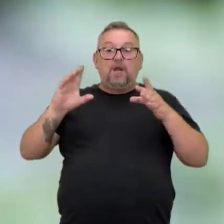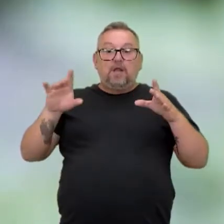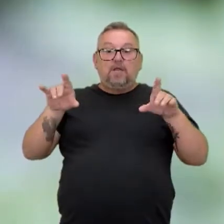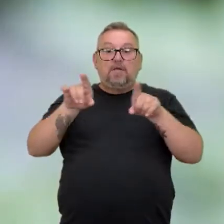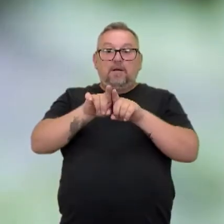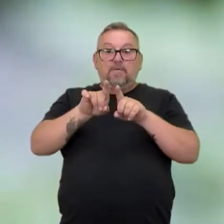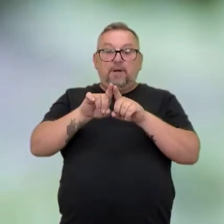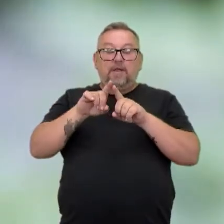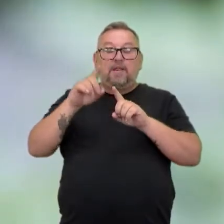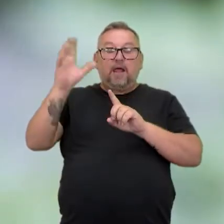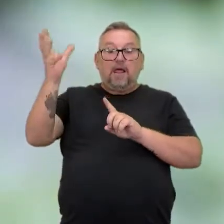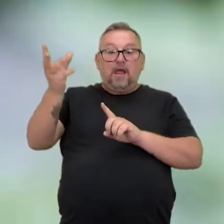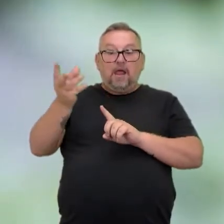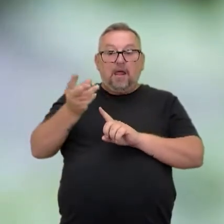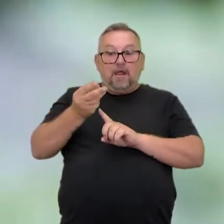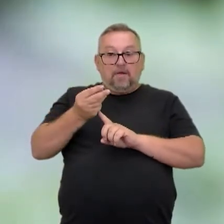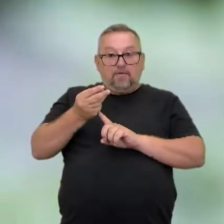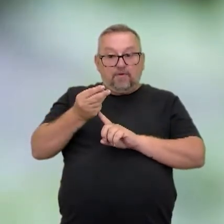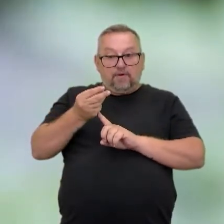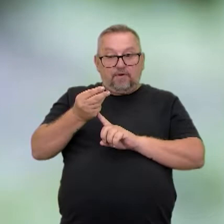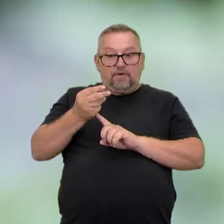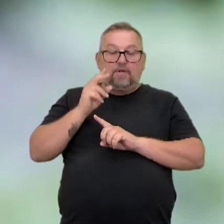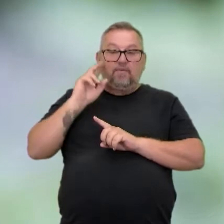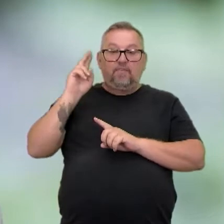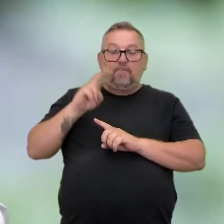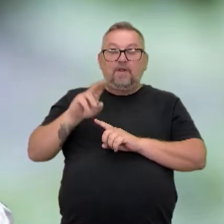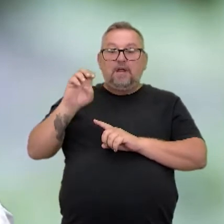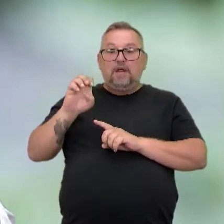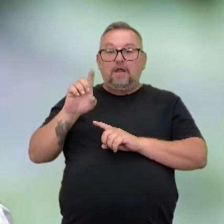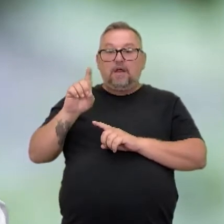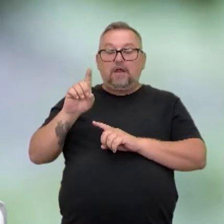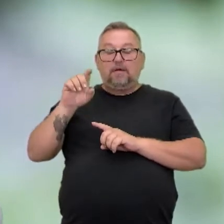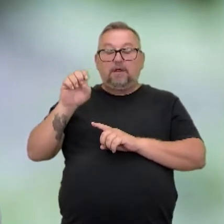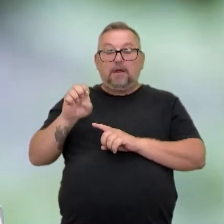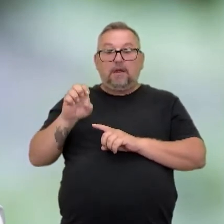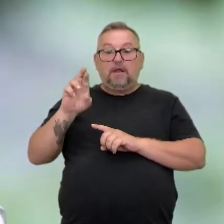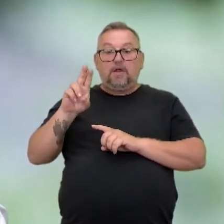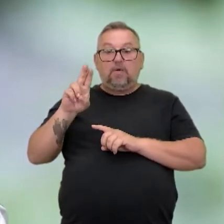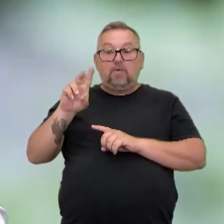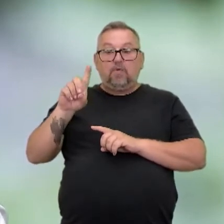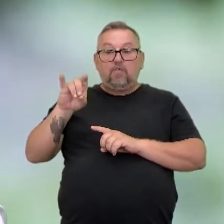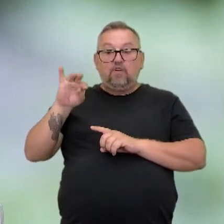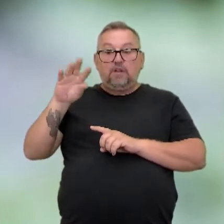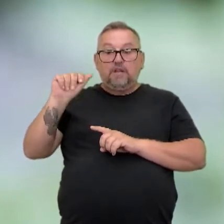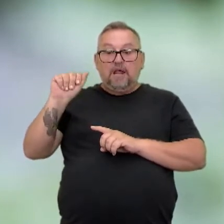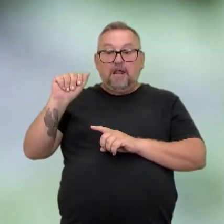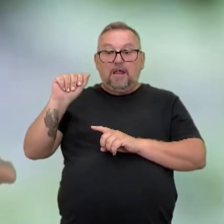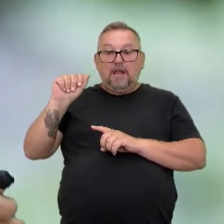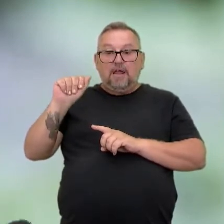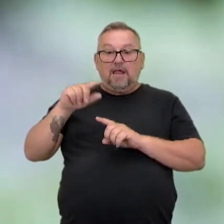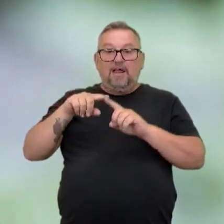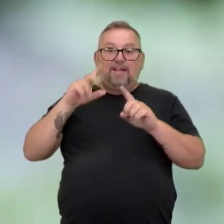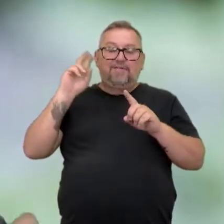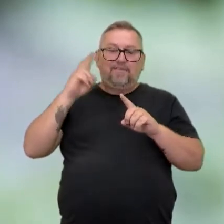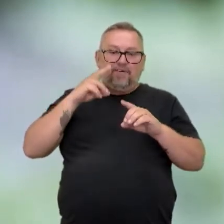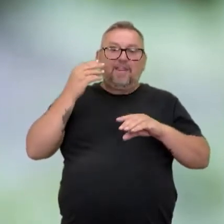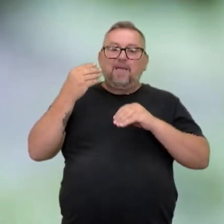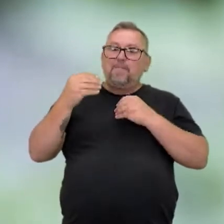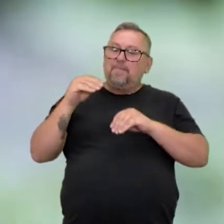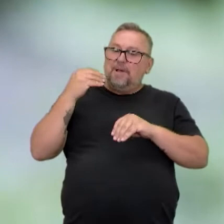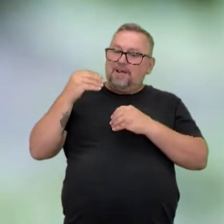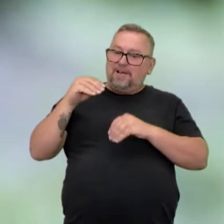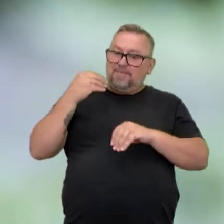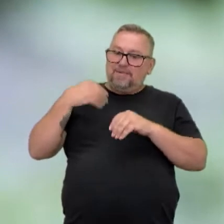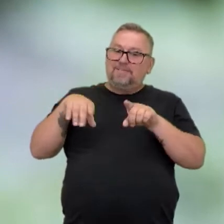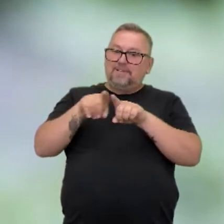da arte, principalmente da arte erudita. A gente vê e percebe que tem muitos memes relacionados a obras de arte, grandes obras de